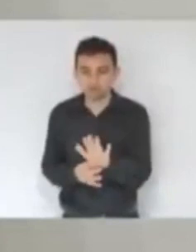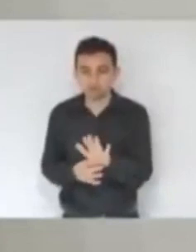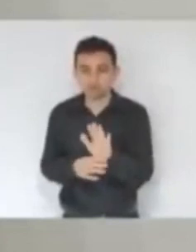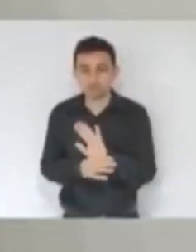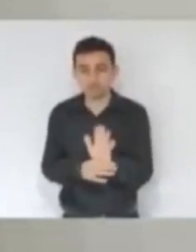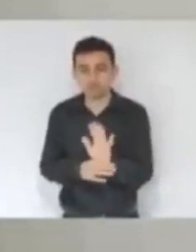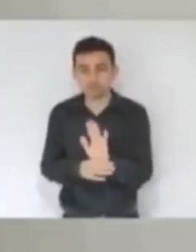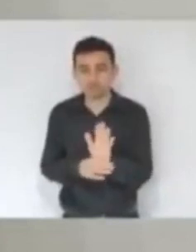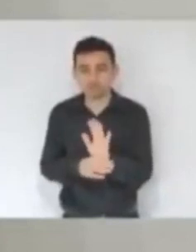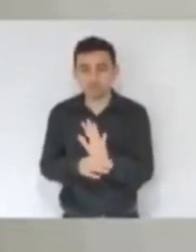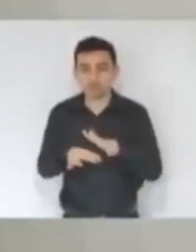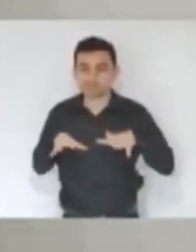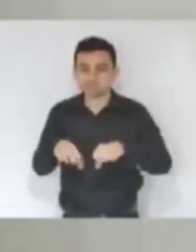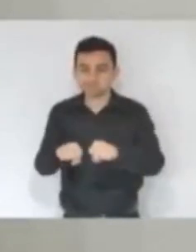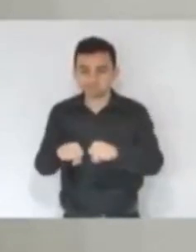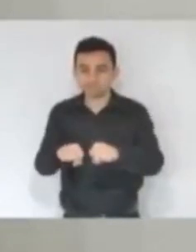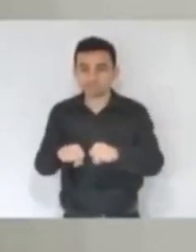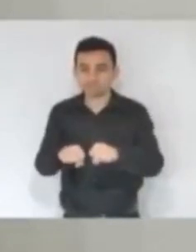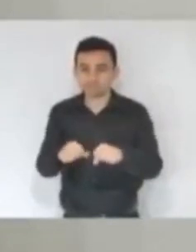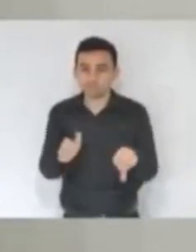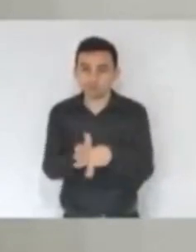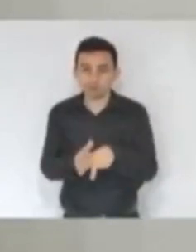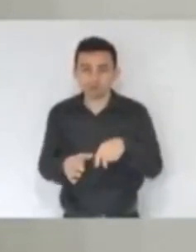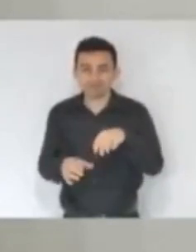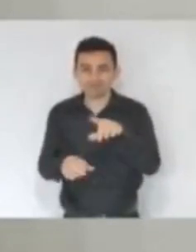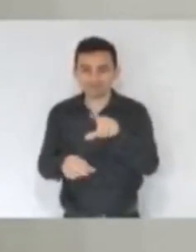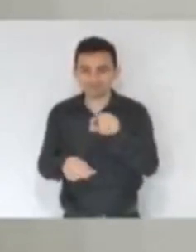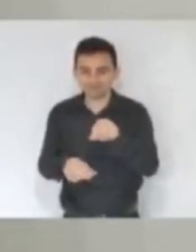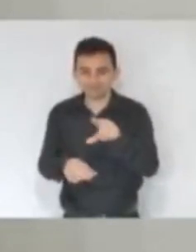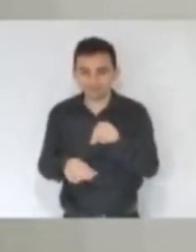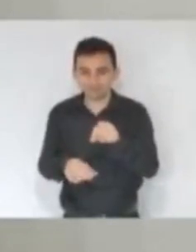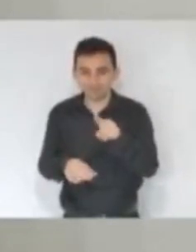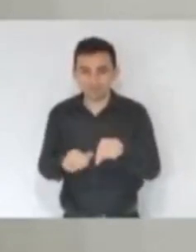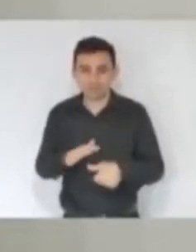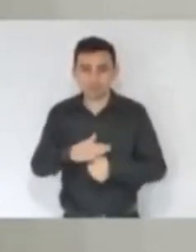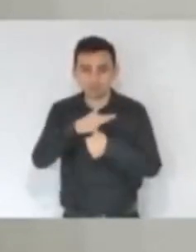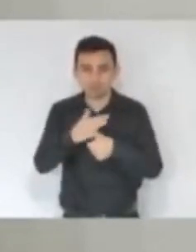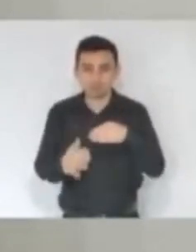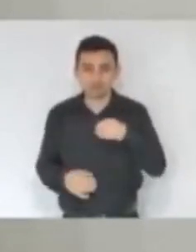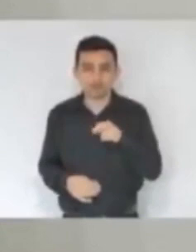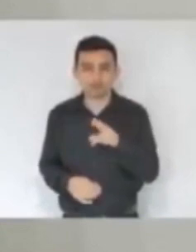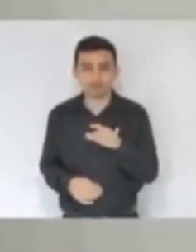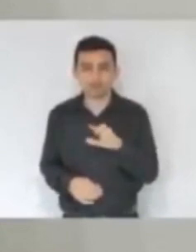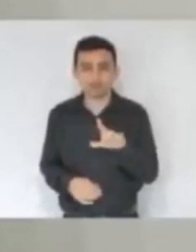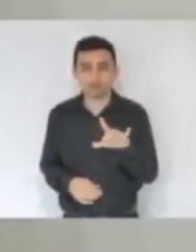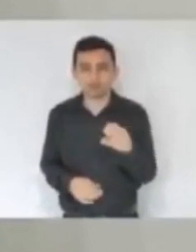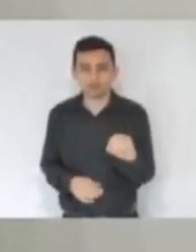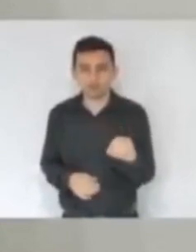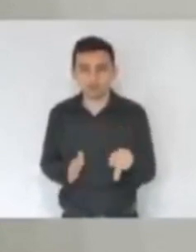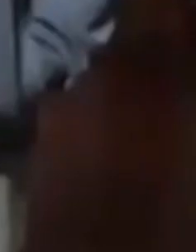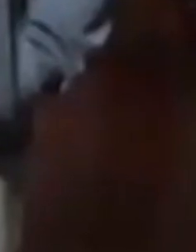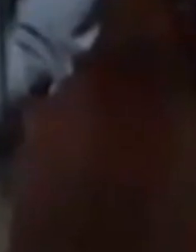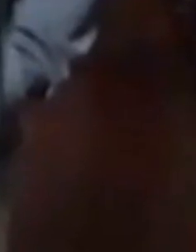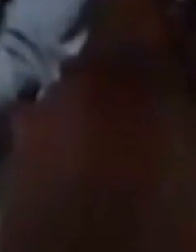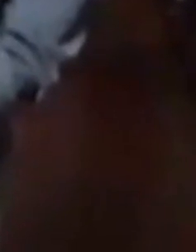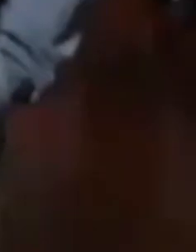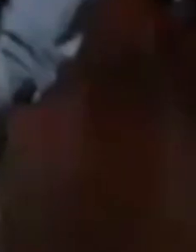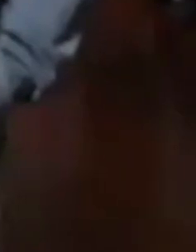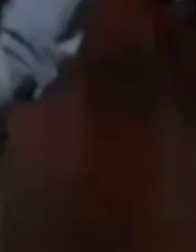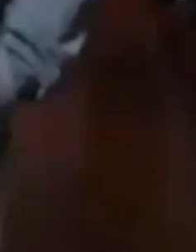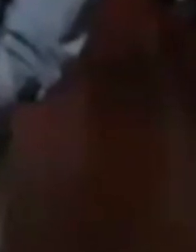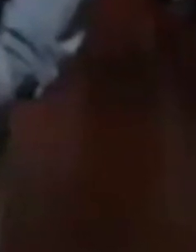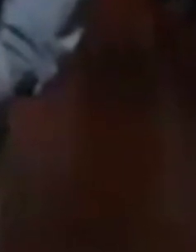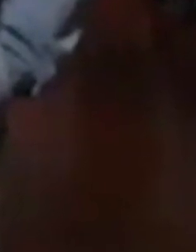da ocupação que aconteceu em decorrência da eleição do reitor Marcelo na Universidade Fronteira Sul, lá em Chapecó. Marcelo,